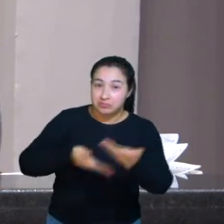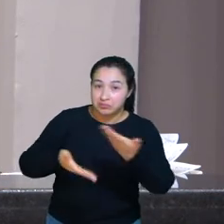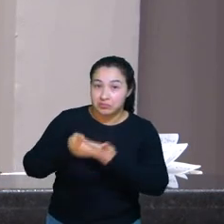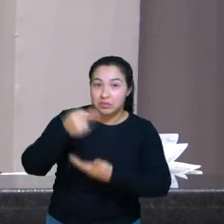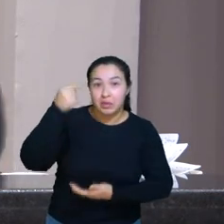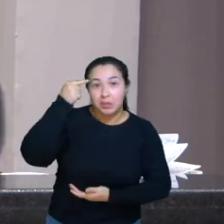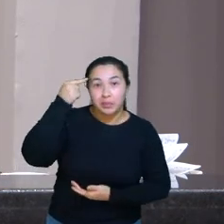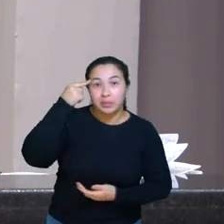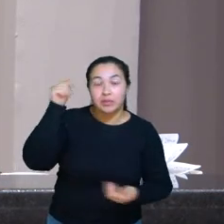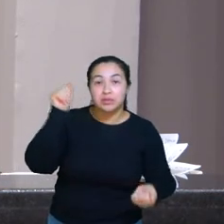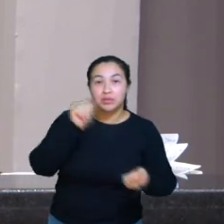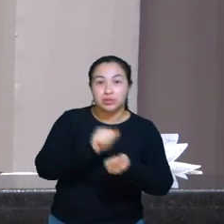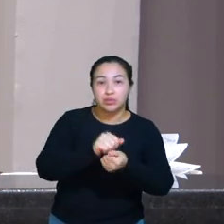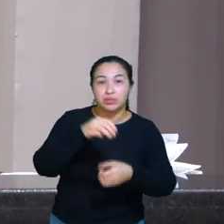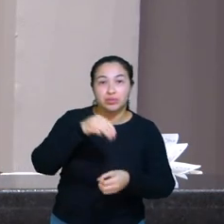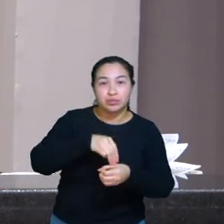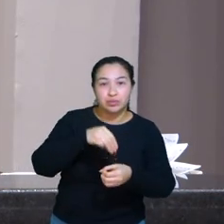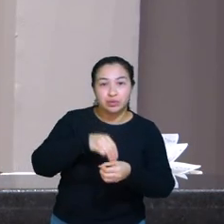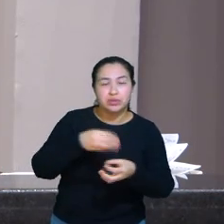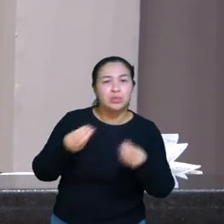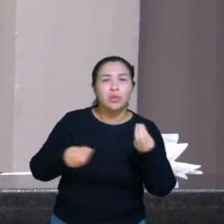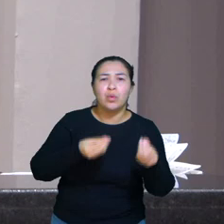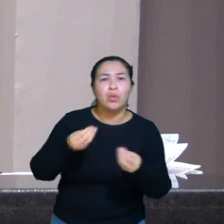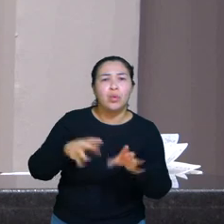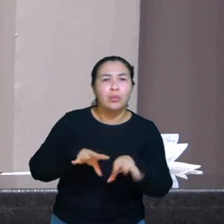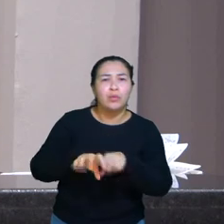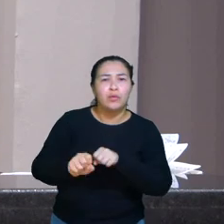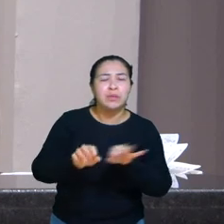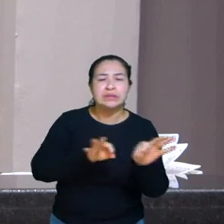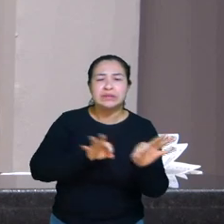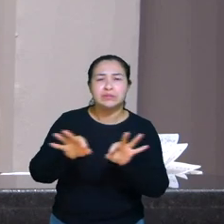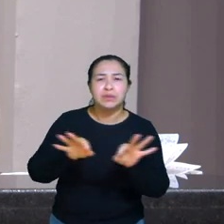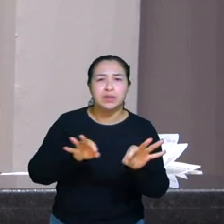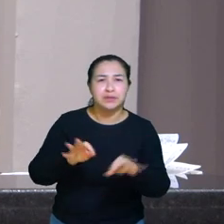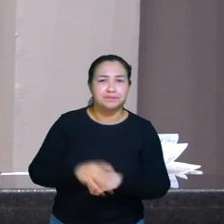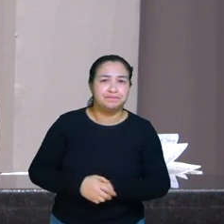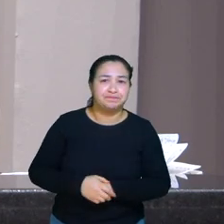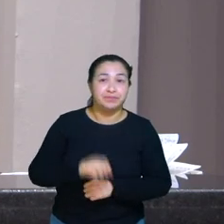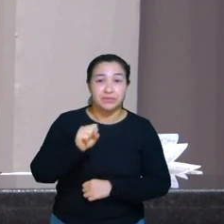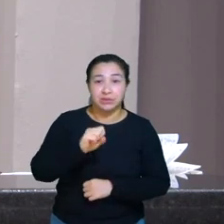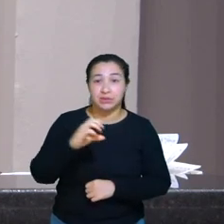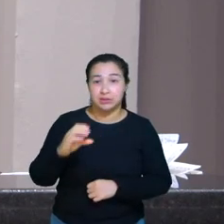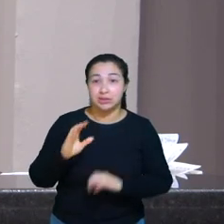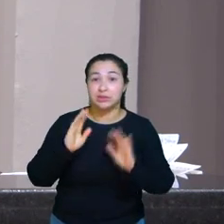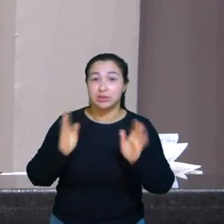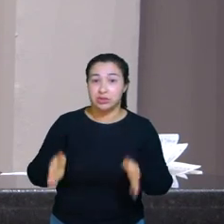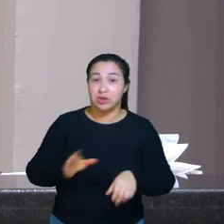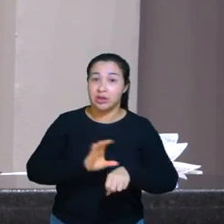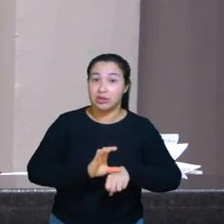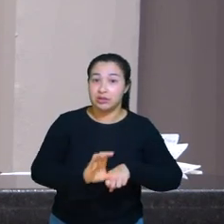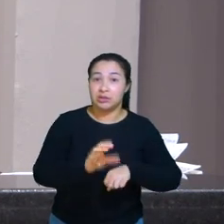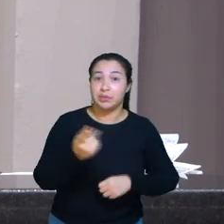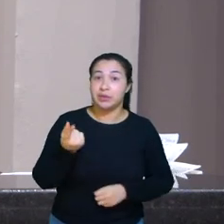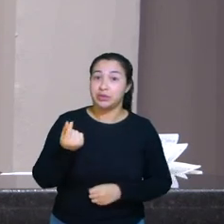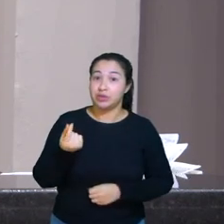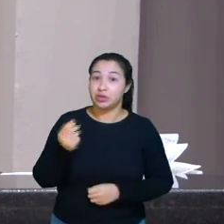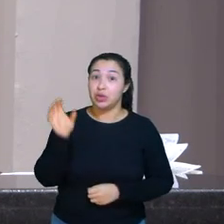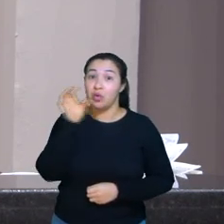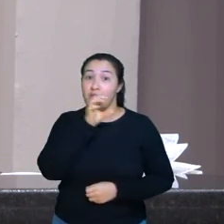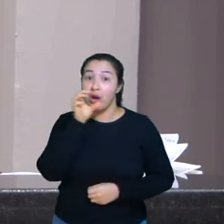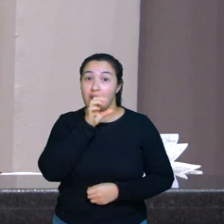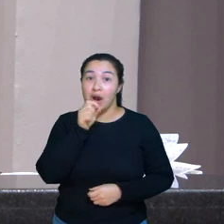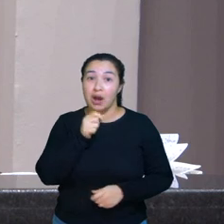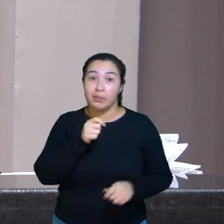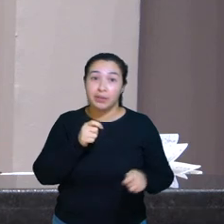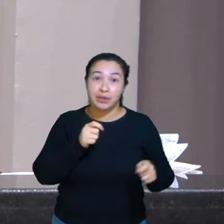municípios como deve ser esta formação Santa Catarina já recebeu parte dos recursos e precisa agilizar no jeitinho